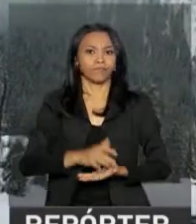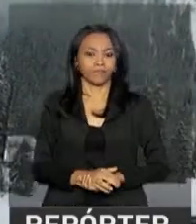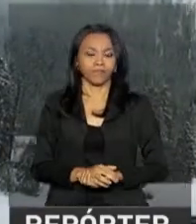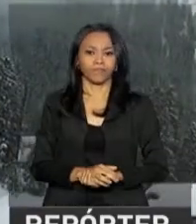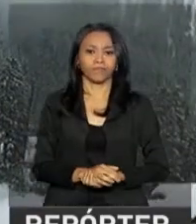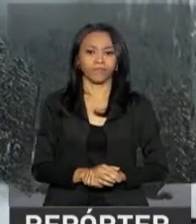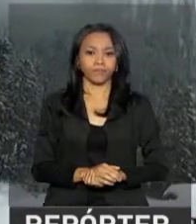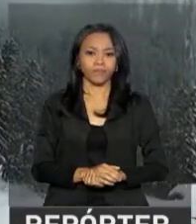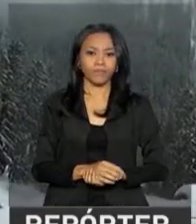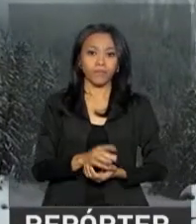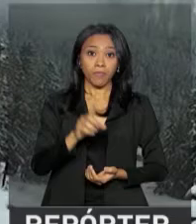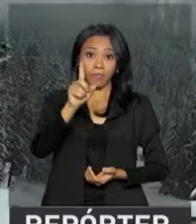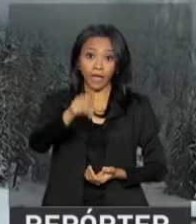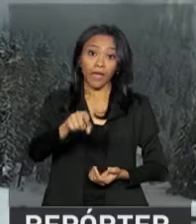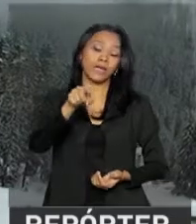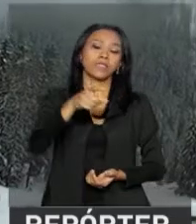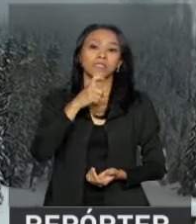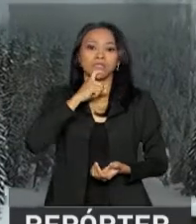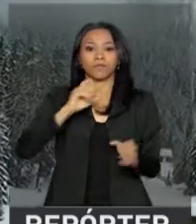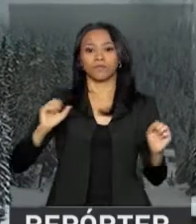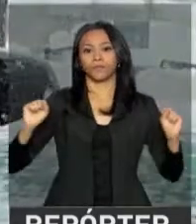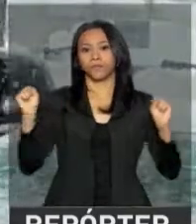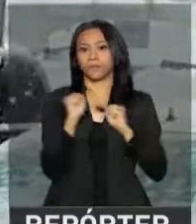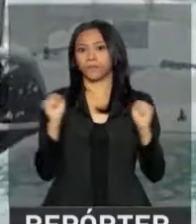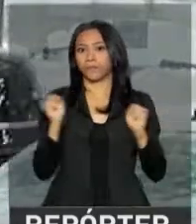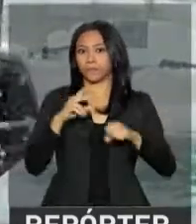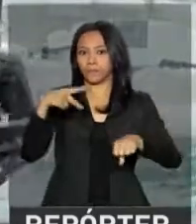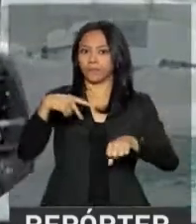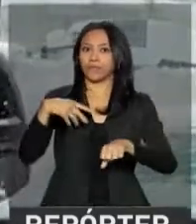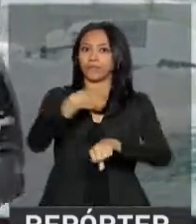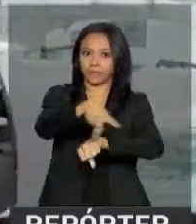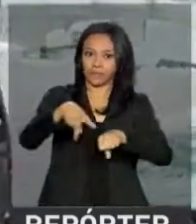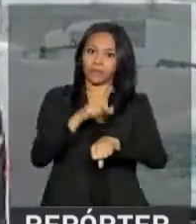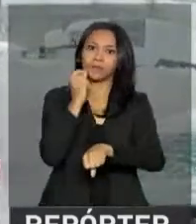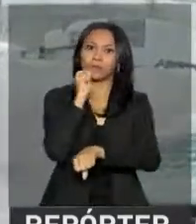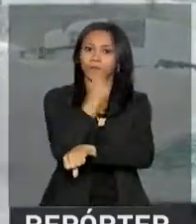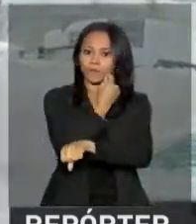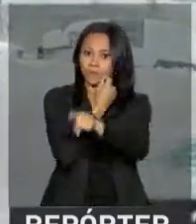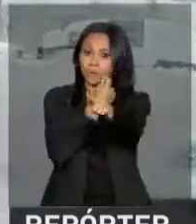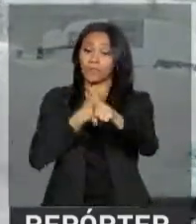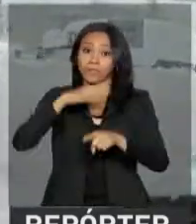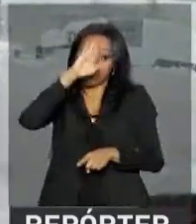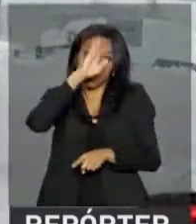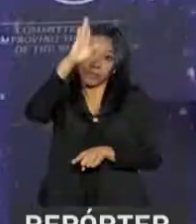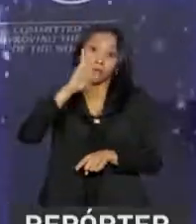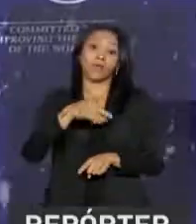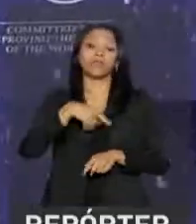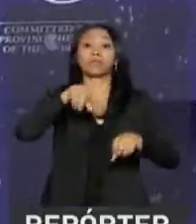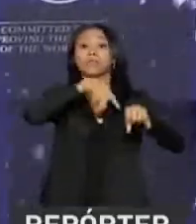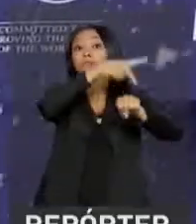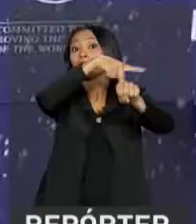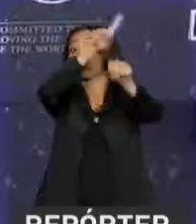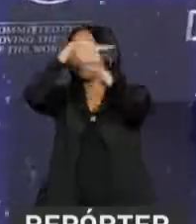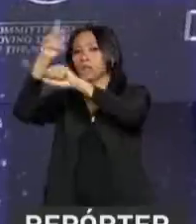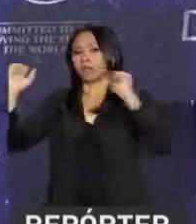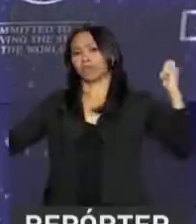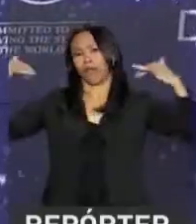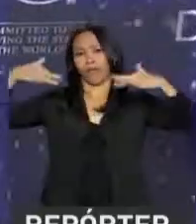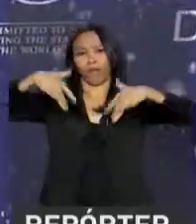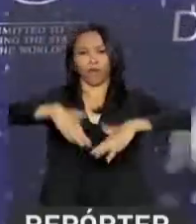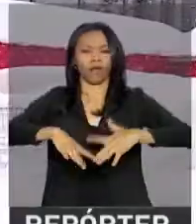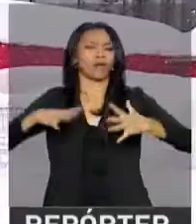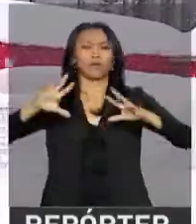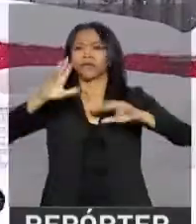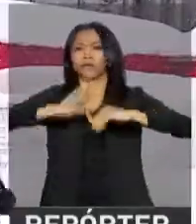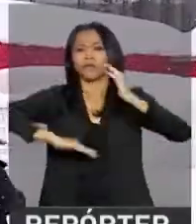é no inverno dos alpes suíços que boa parte das principais lideranças internacionais se reúne para tratar de economia